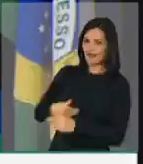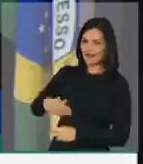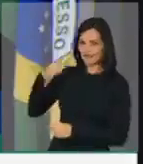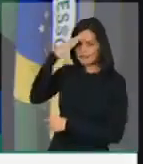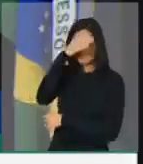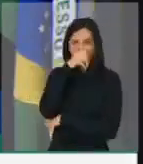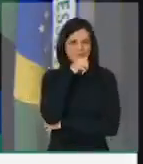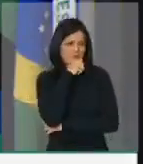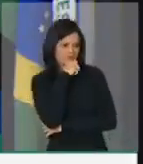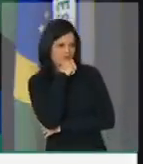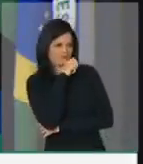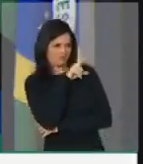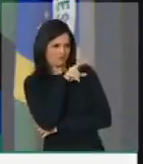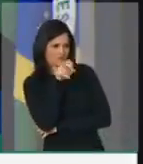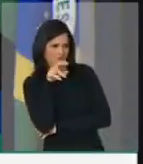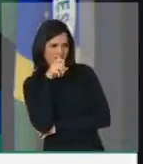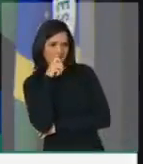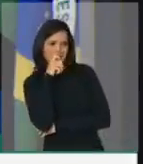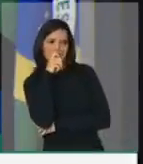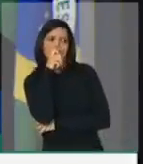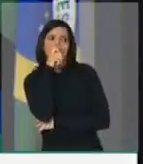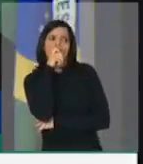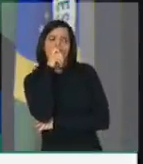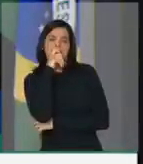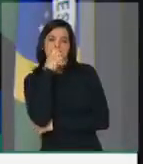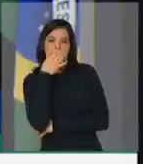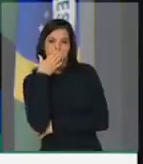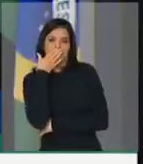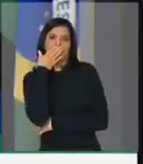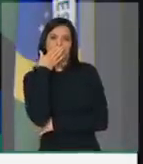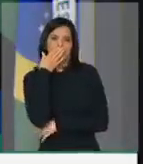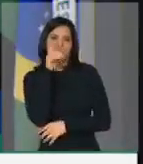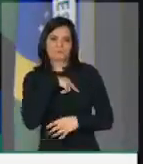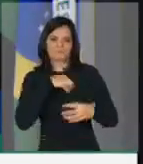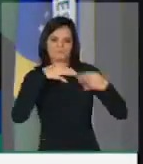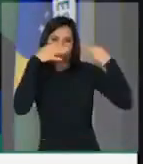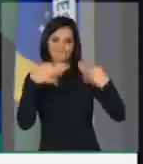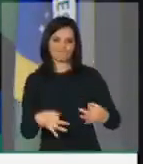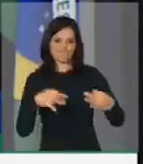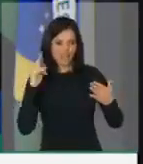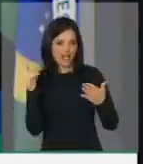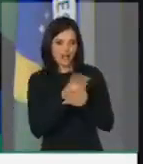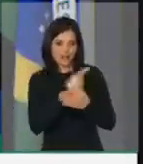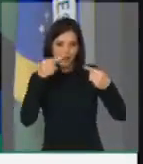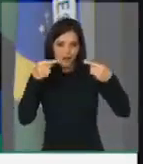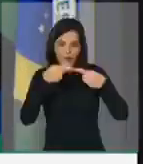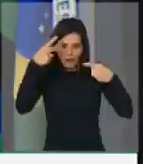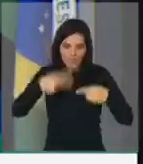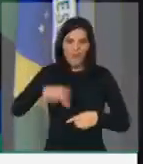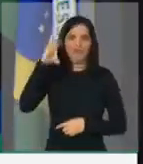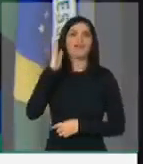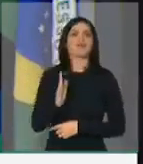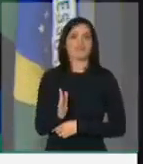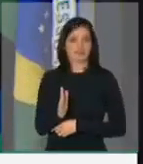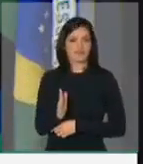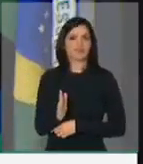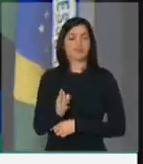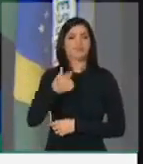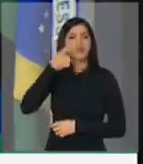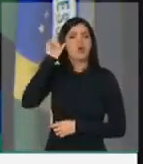tenho certeza de que esse ditado ele se encaixa muito bem a nossa realidade e ontem gente viu